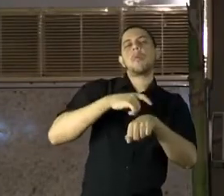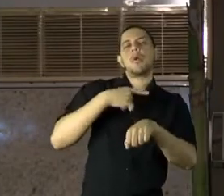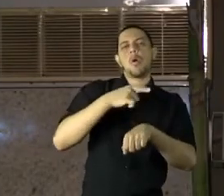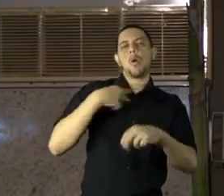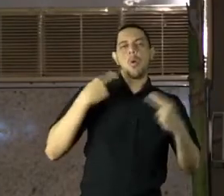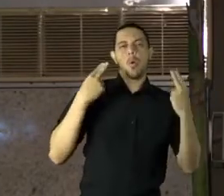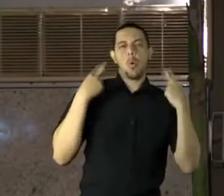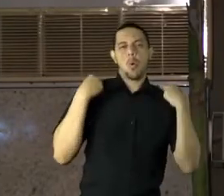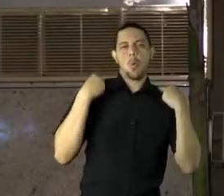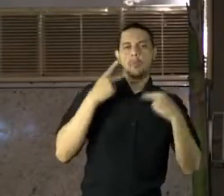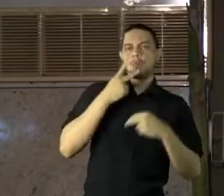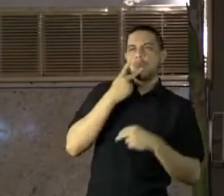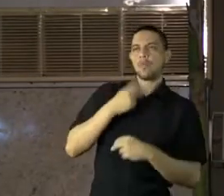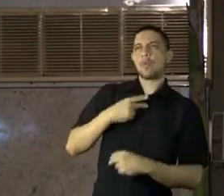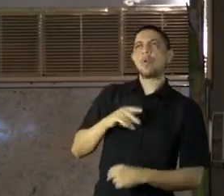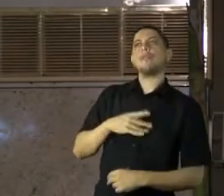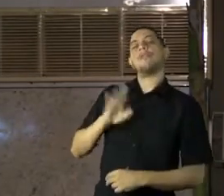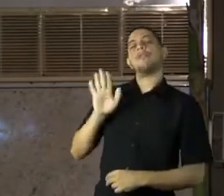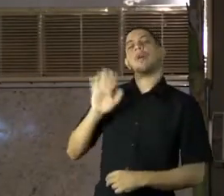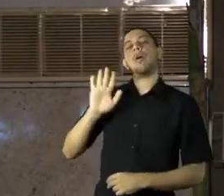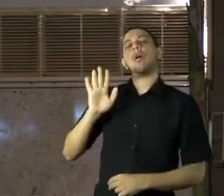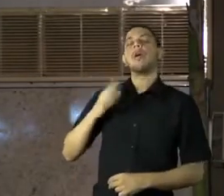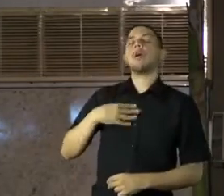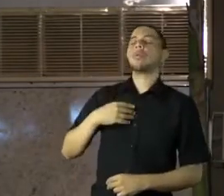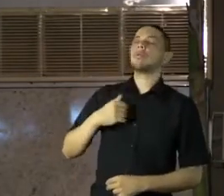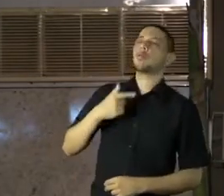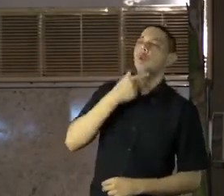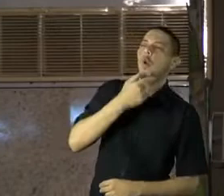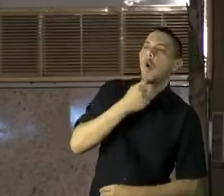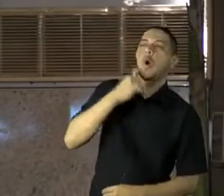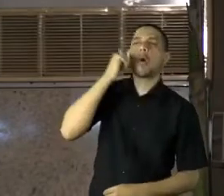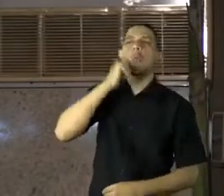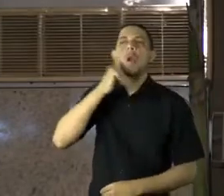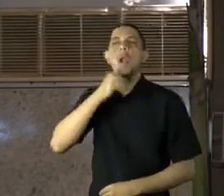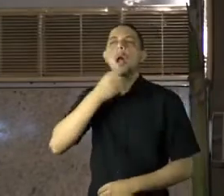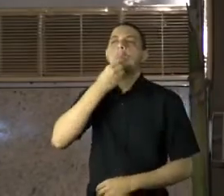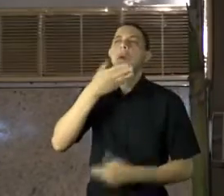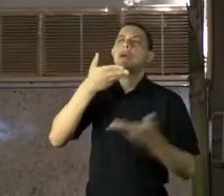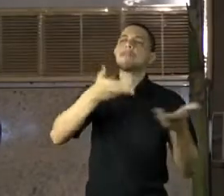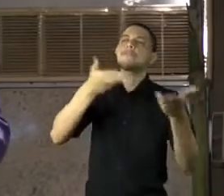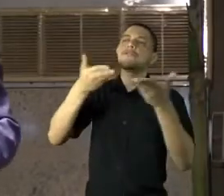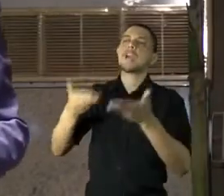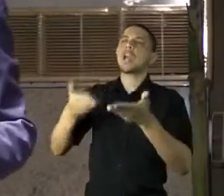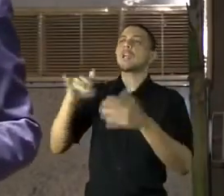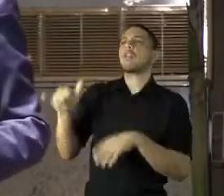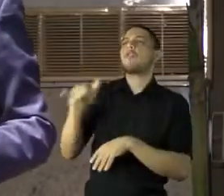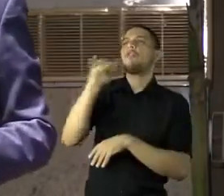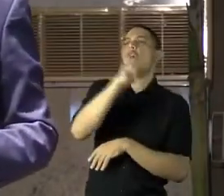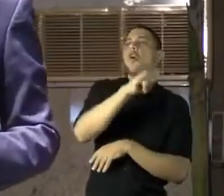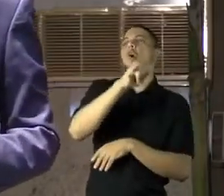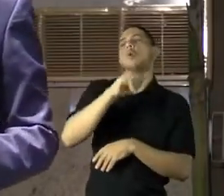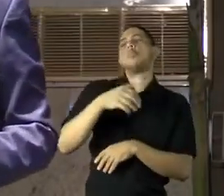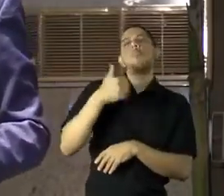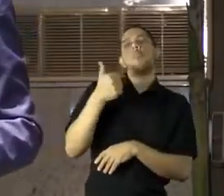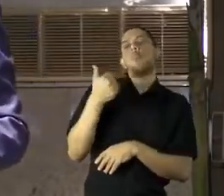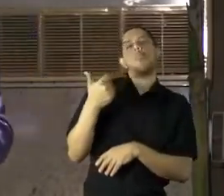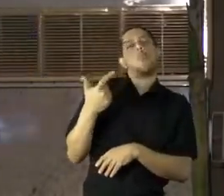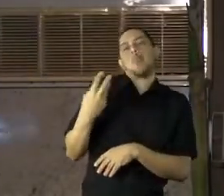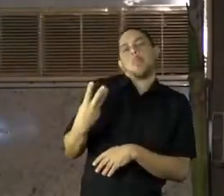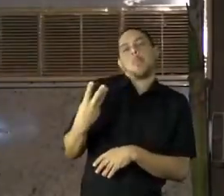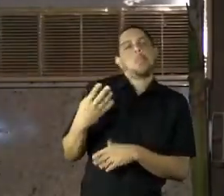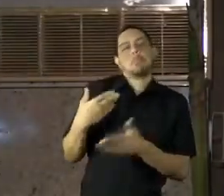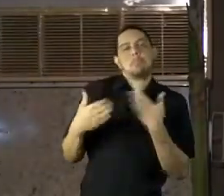passageiros e ele então faz a saudação né senhoras e senhores sejam bem-vindos ao voo um dois três qualquer voo